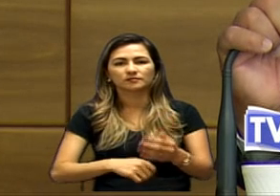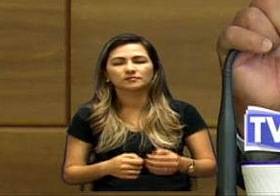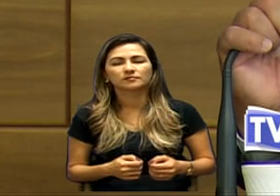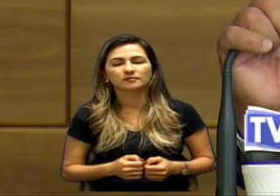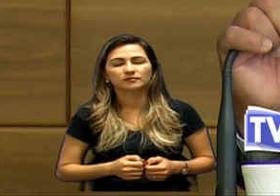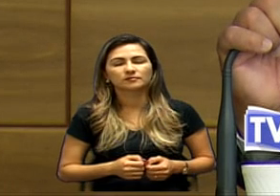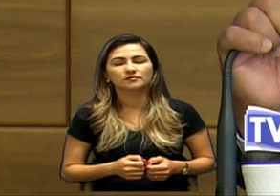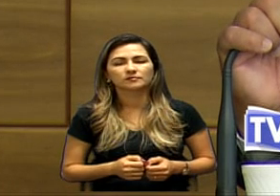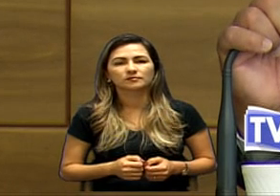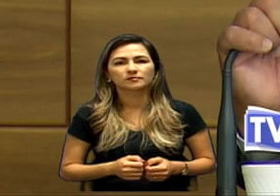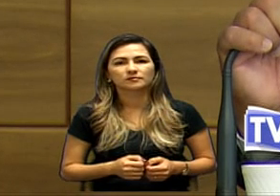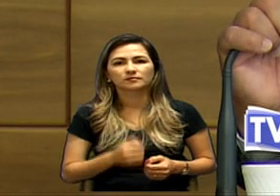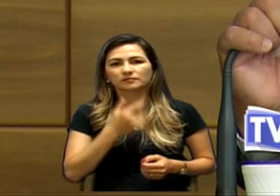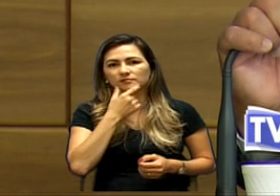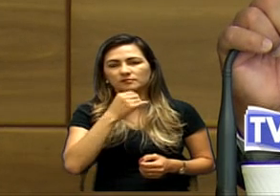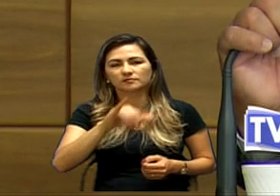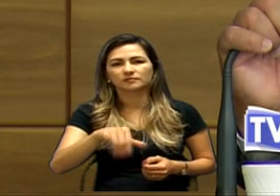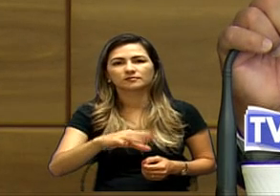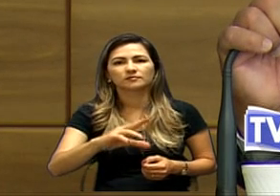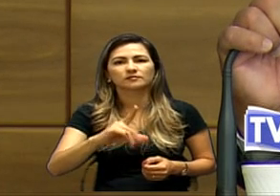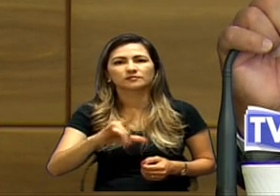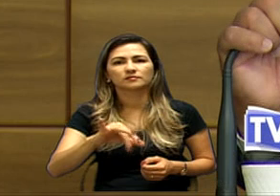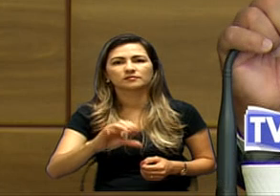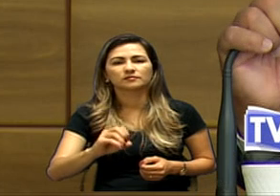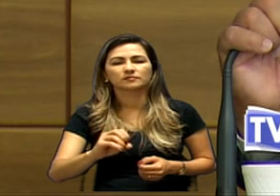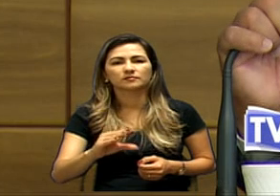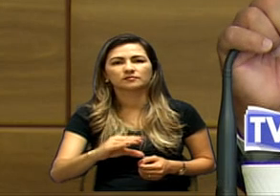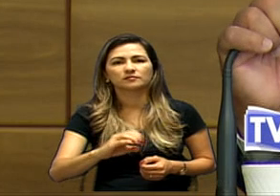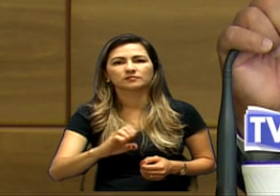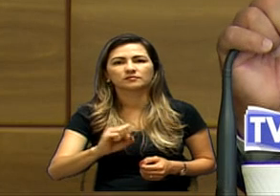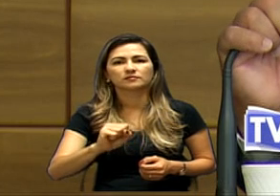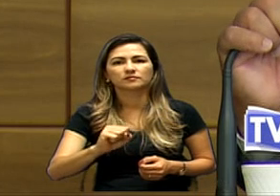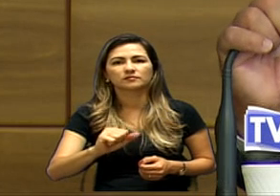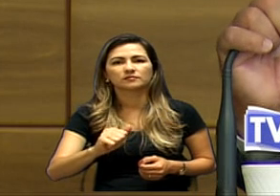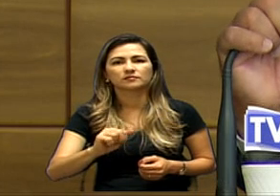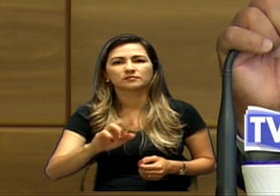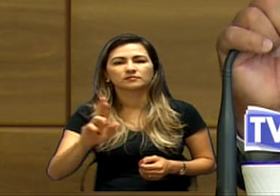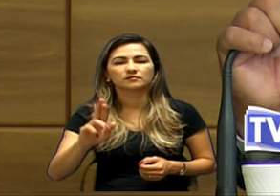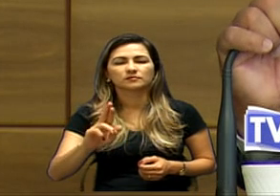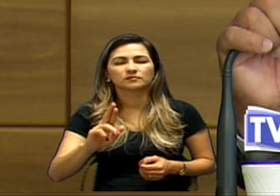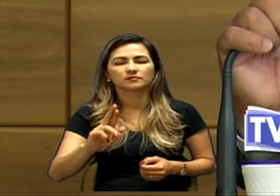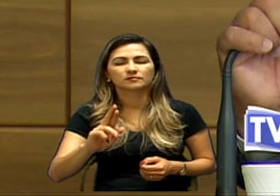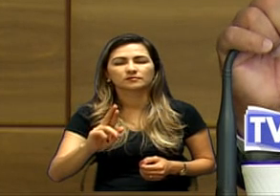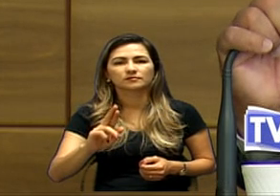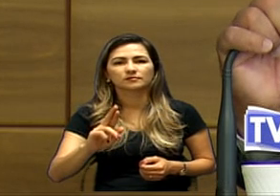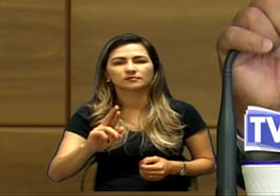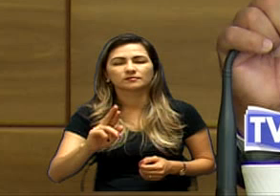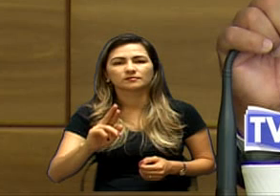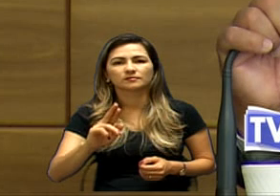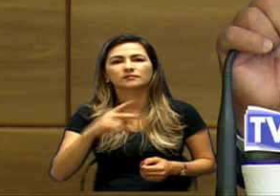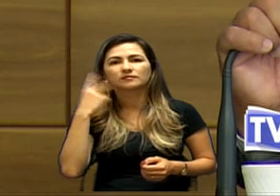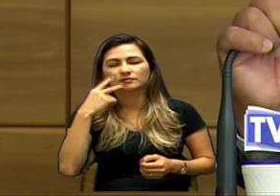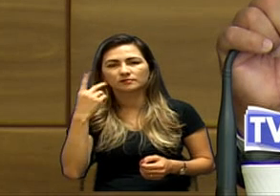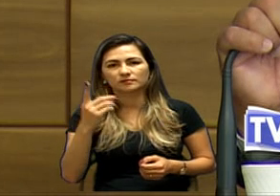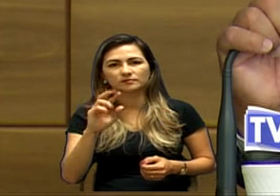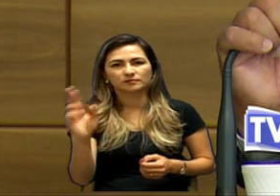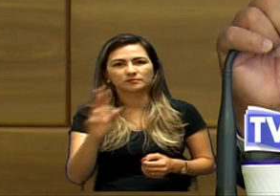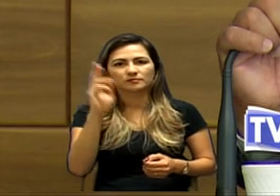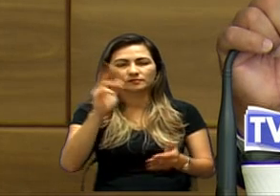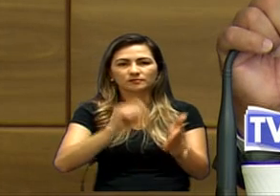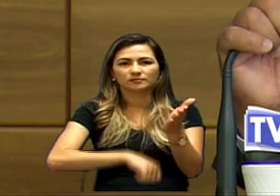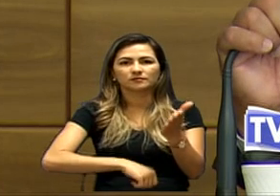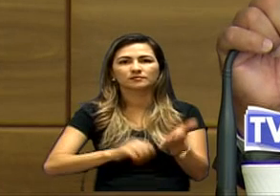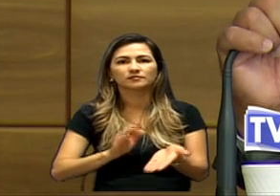Votos e congratulações ao doutor Júlio César Martinez. Votos, vereador Rodrigo Manga. Votos à doutora